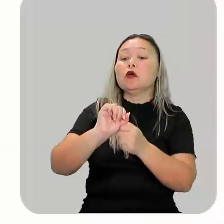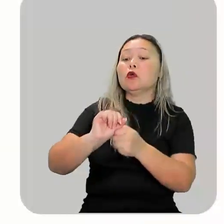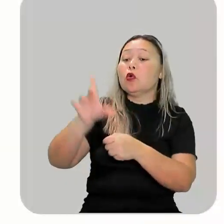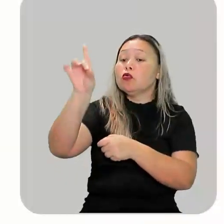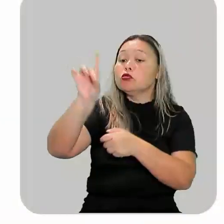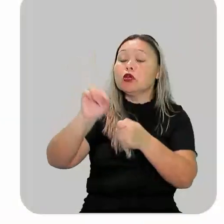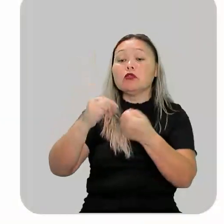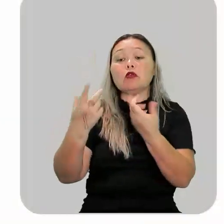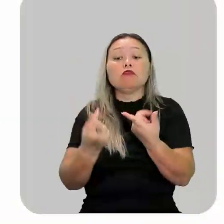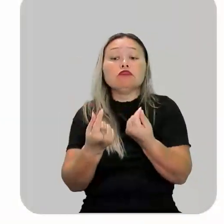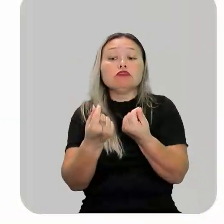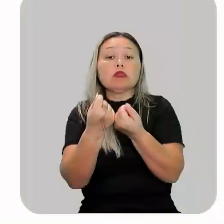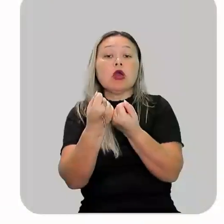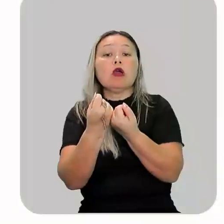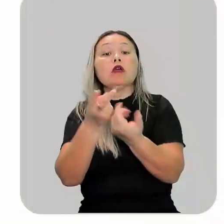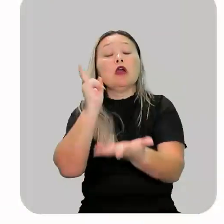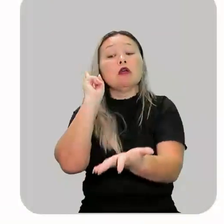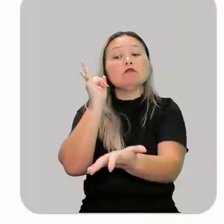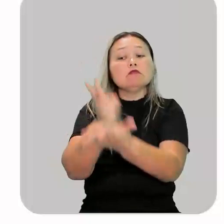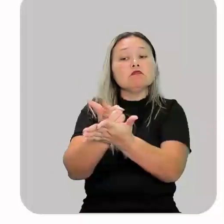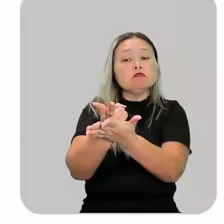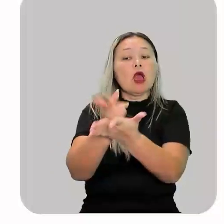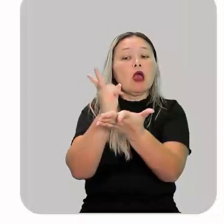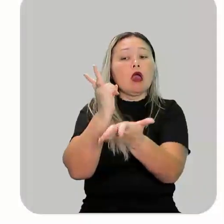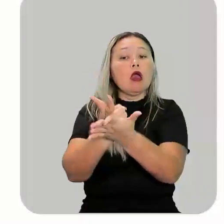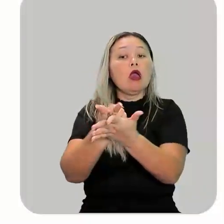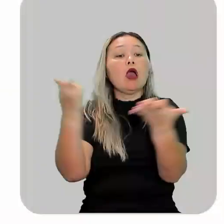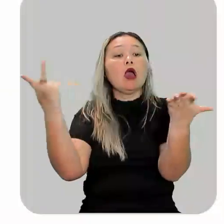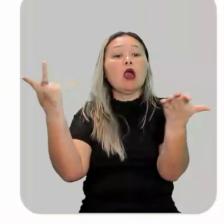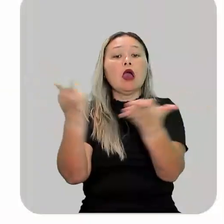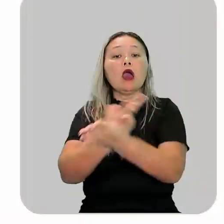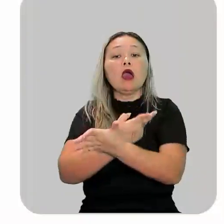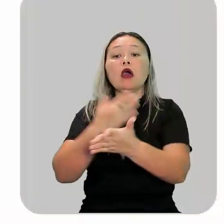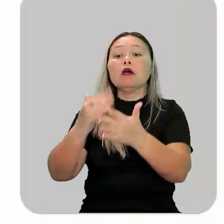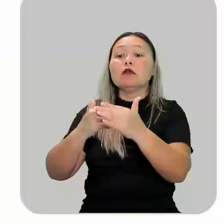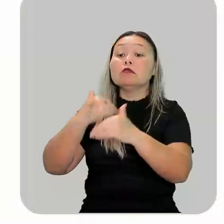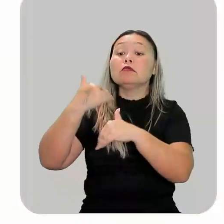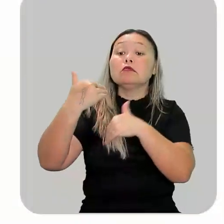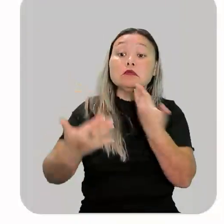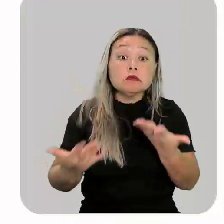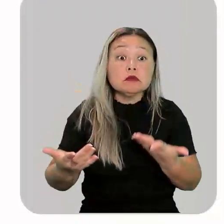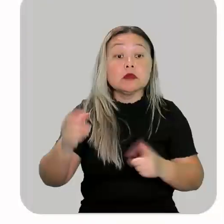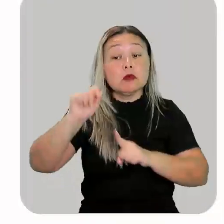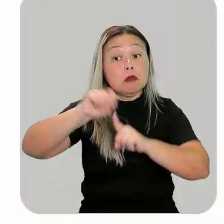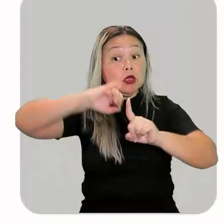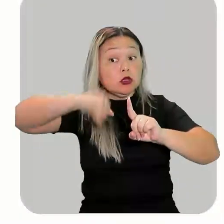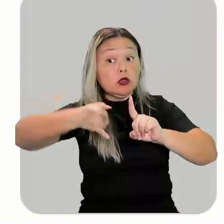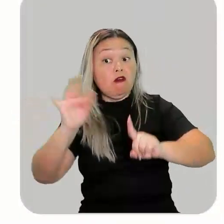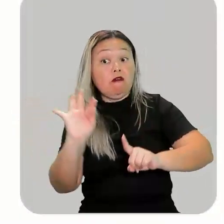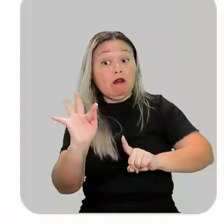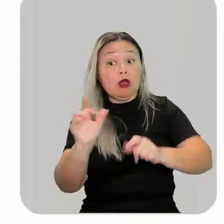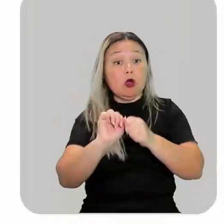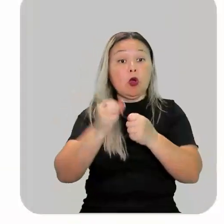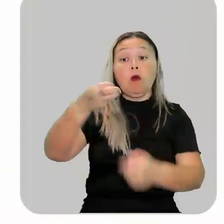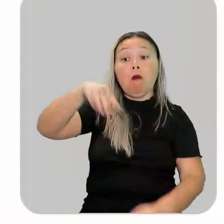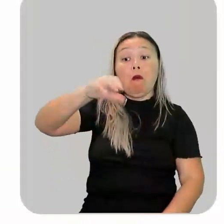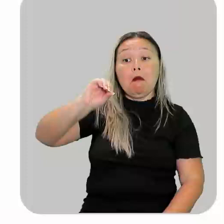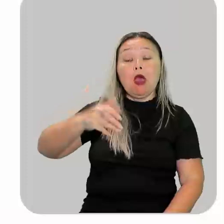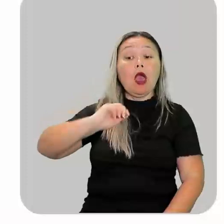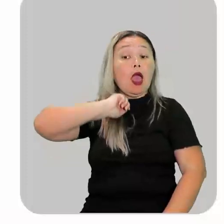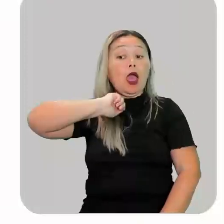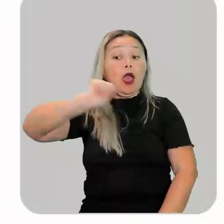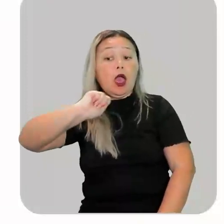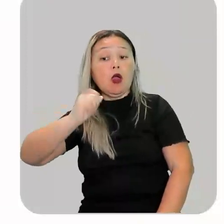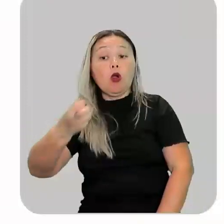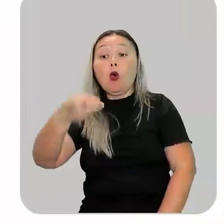argumento, mostrando que, mantida aquela tendência, isso aconteceria já em Janeiro? fevereiro? Março?